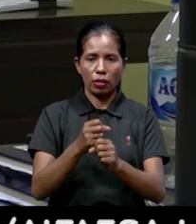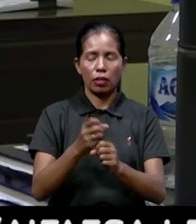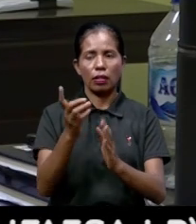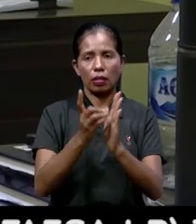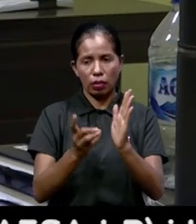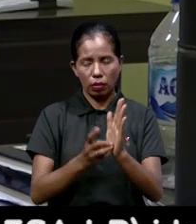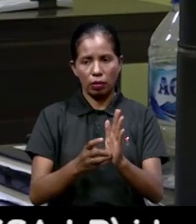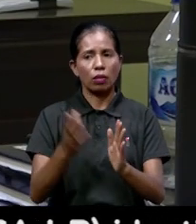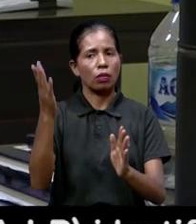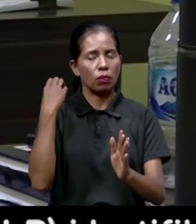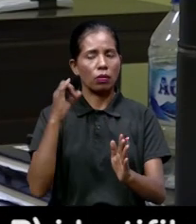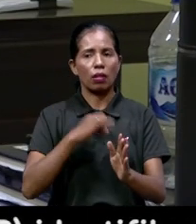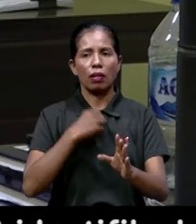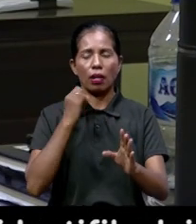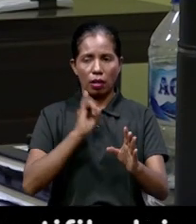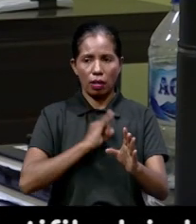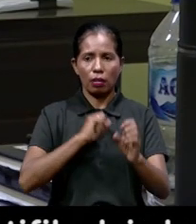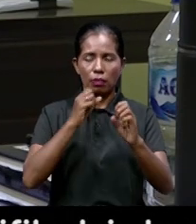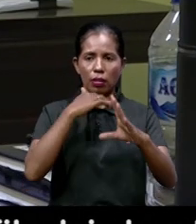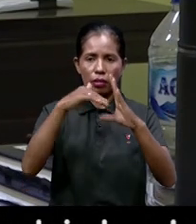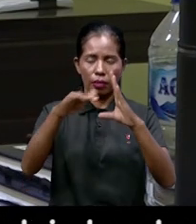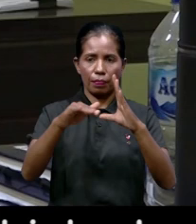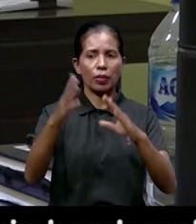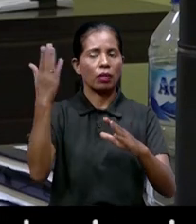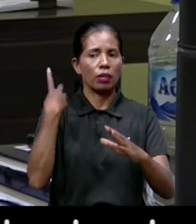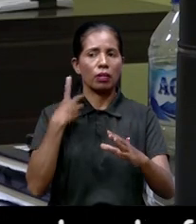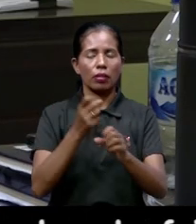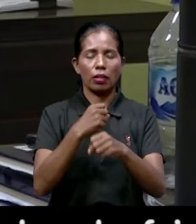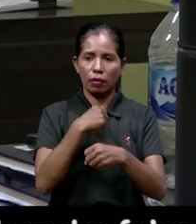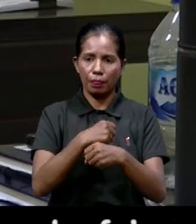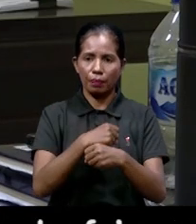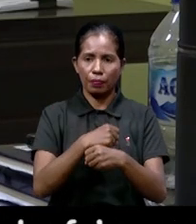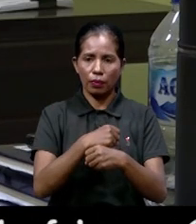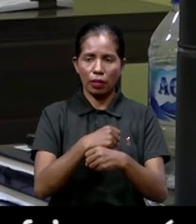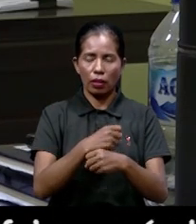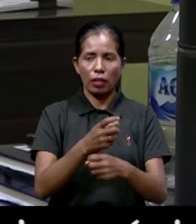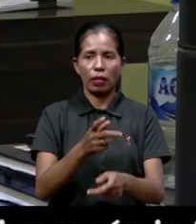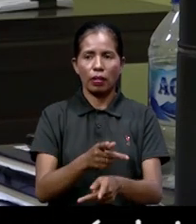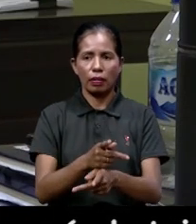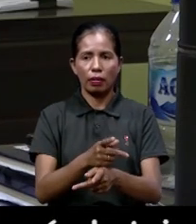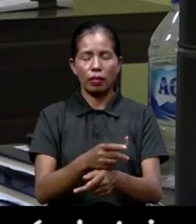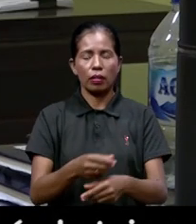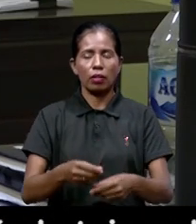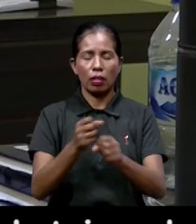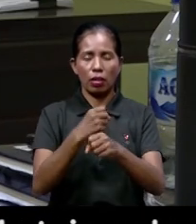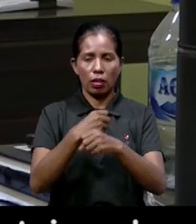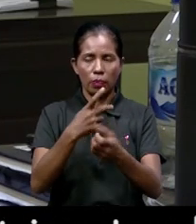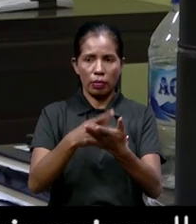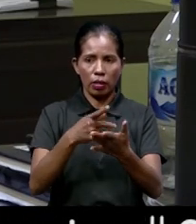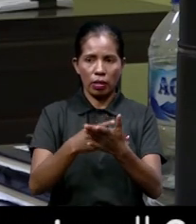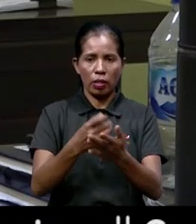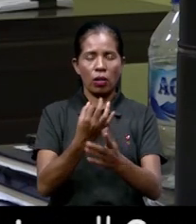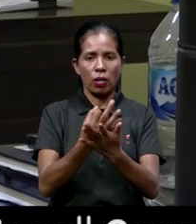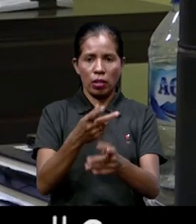uluk hau bele partilha ne antes ita hartu halo ita empréstimo atu financia projeto ita ne liu si for